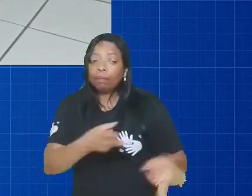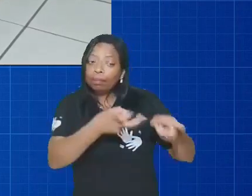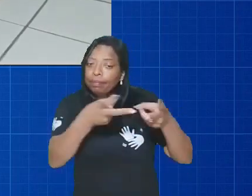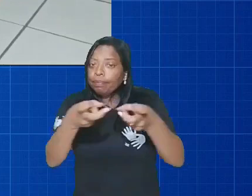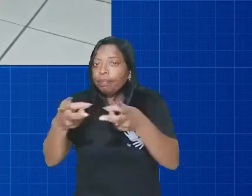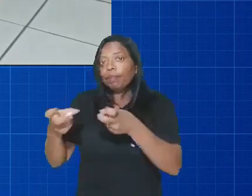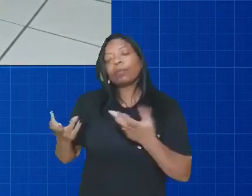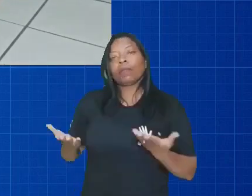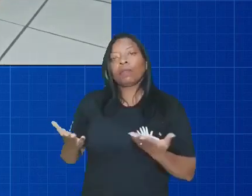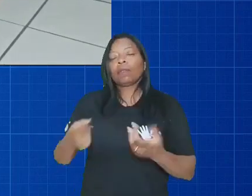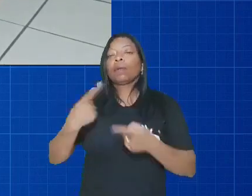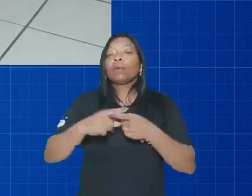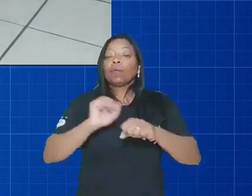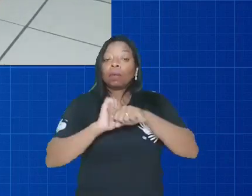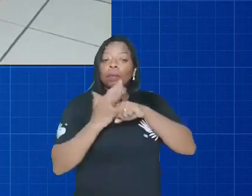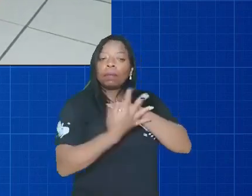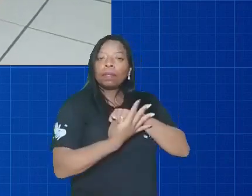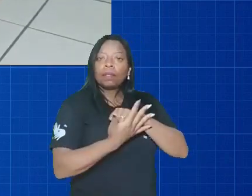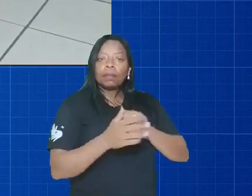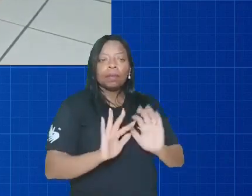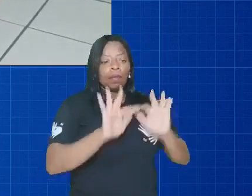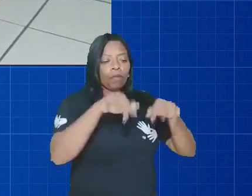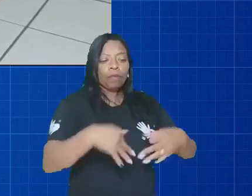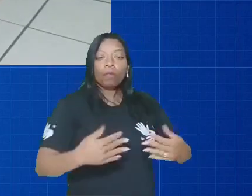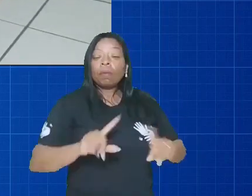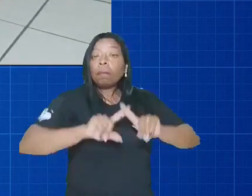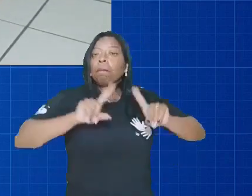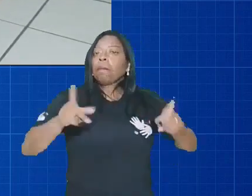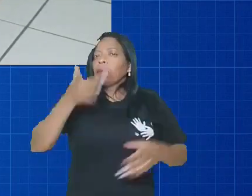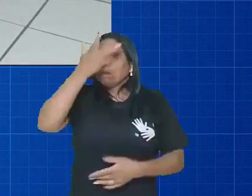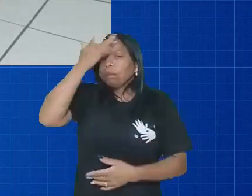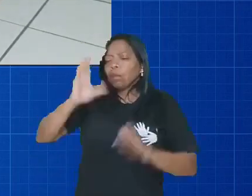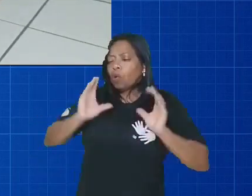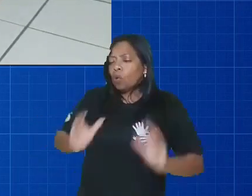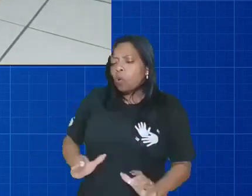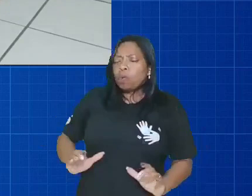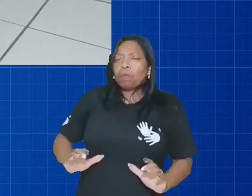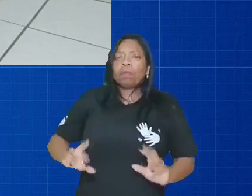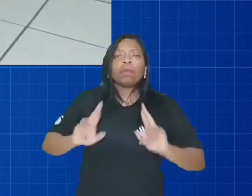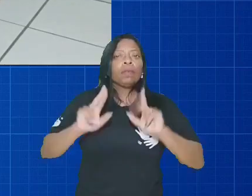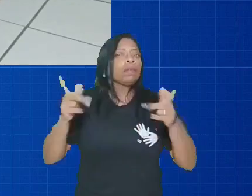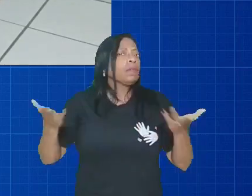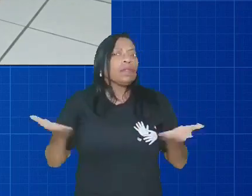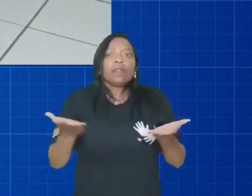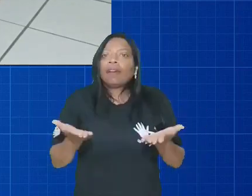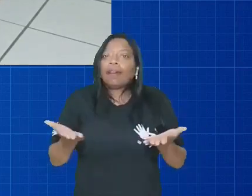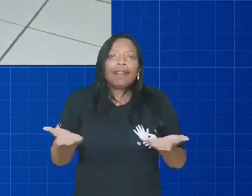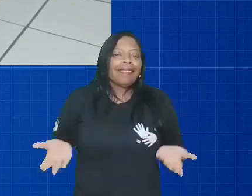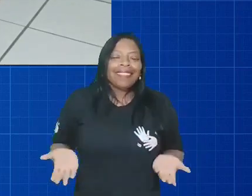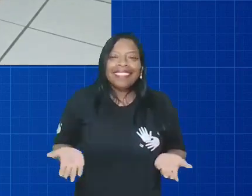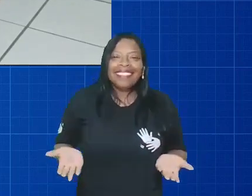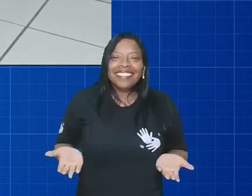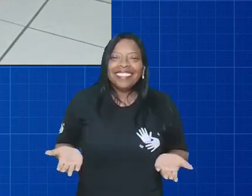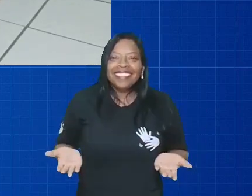gancho pós-pandemia, né? A gente percebe assim, que mudou muito os comportamentos das nossas crianças, nossos adolescentes.